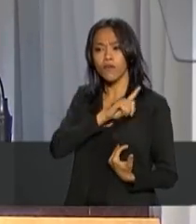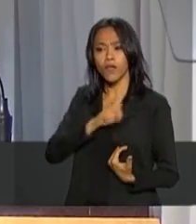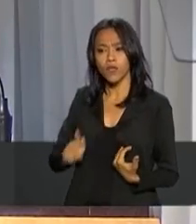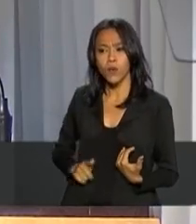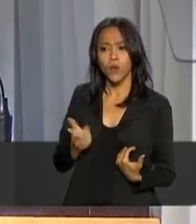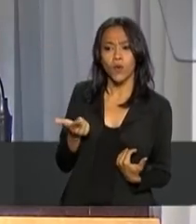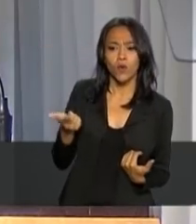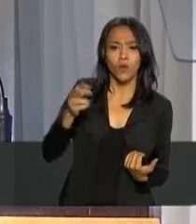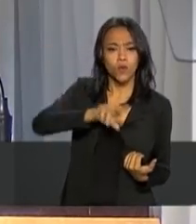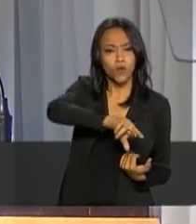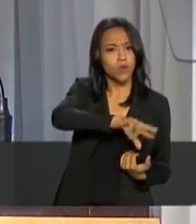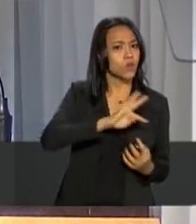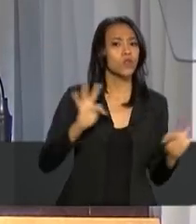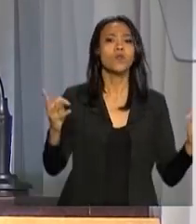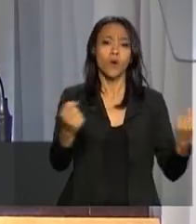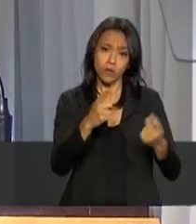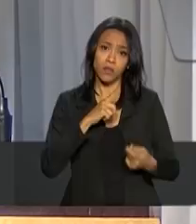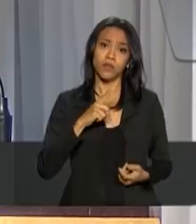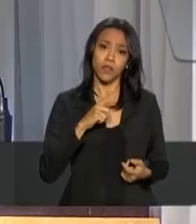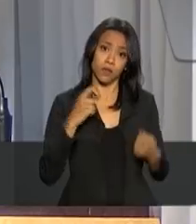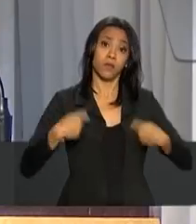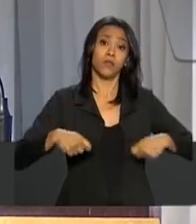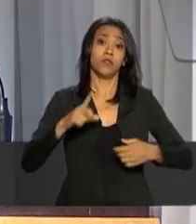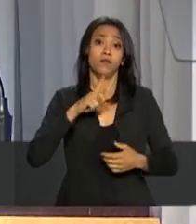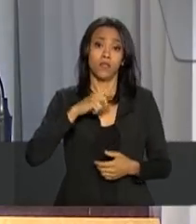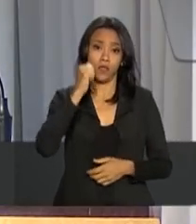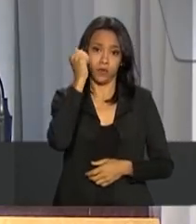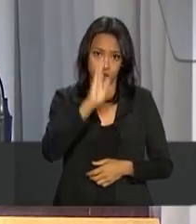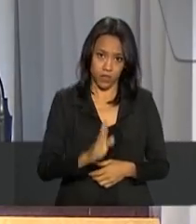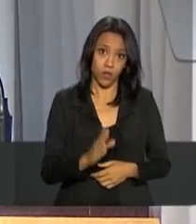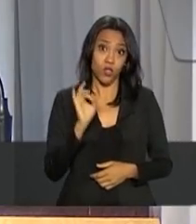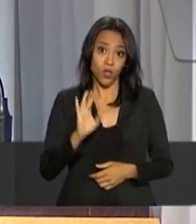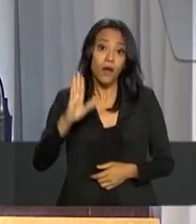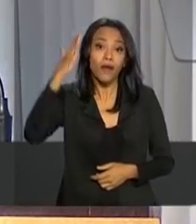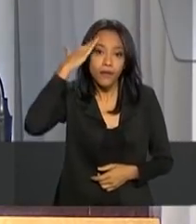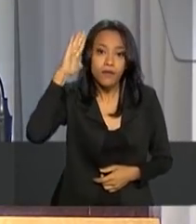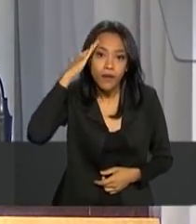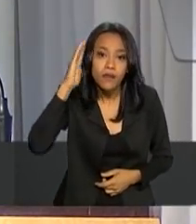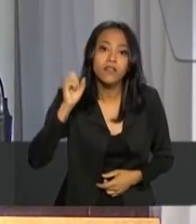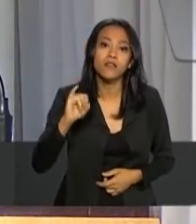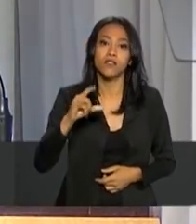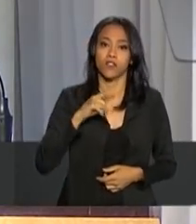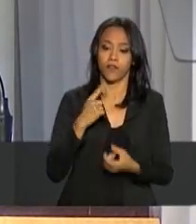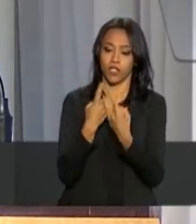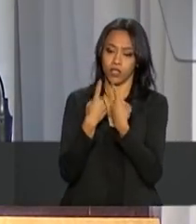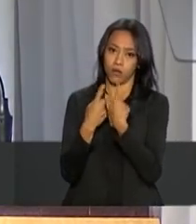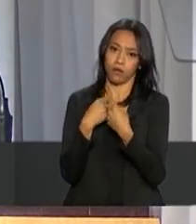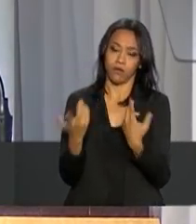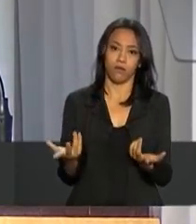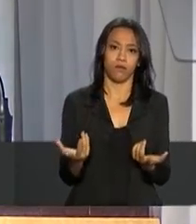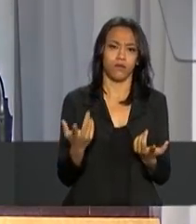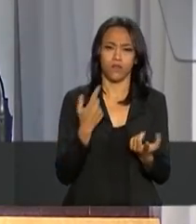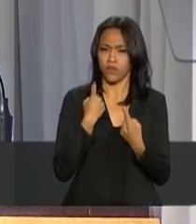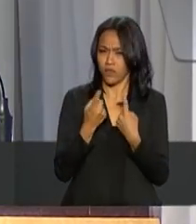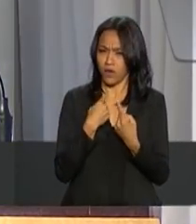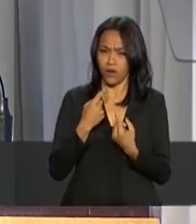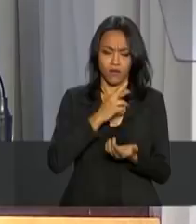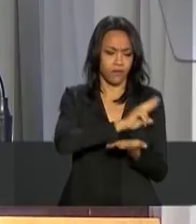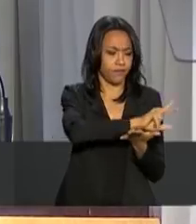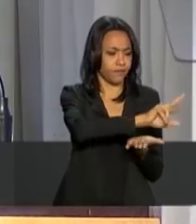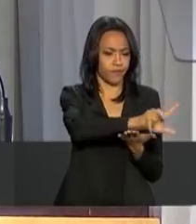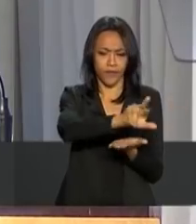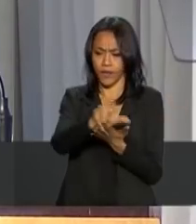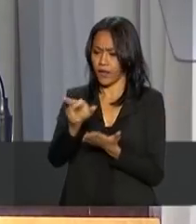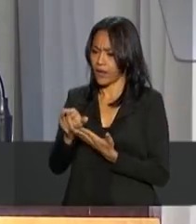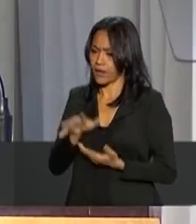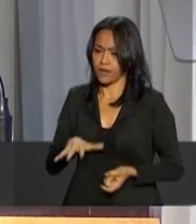todos têm e devem ter no nosso país, porque você só se entende se tiver diálogo. Diálogo nos mais variados